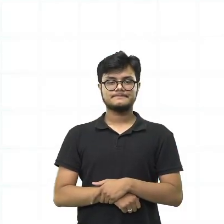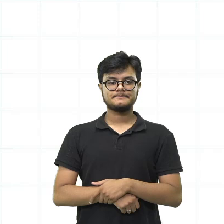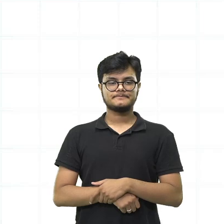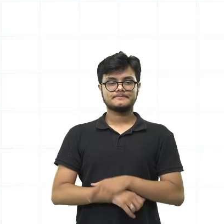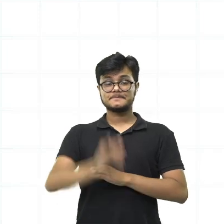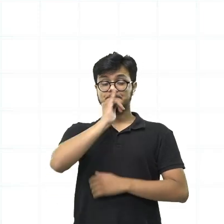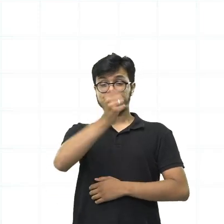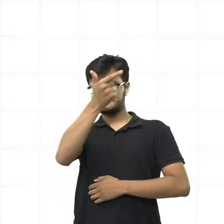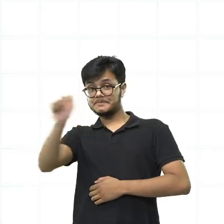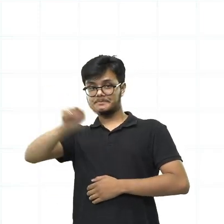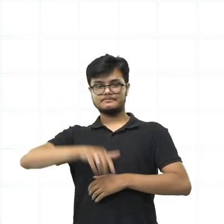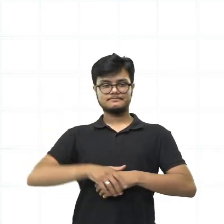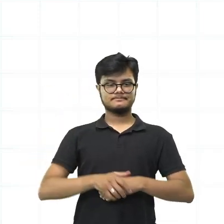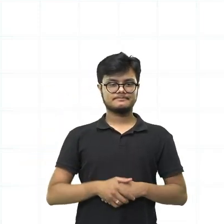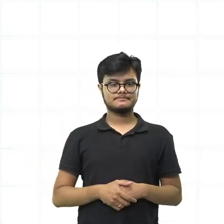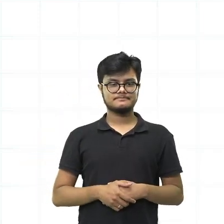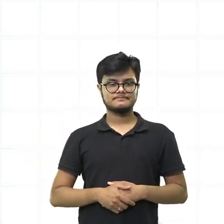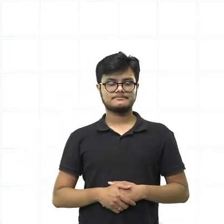só.